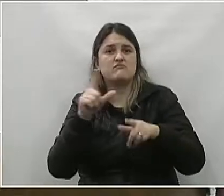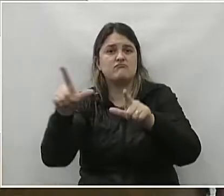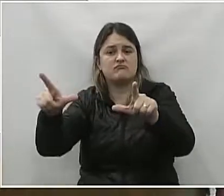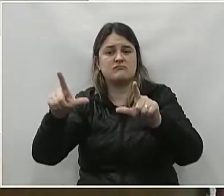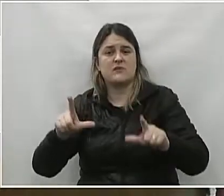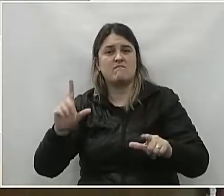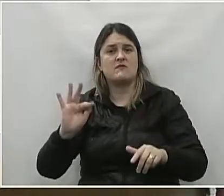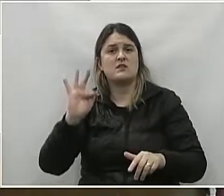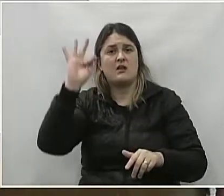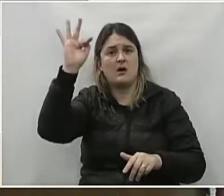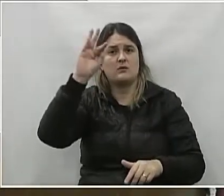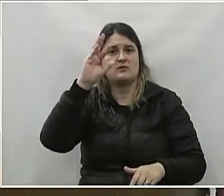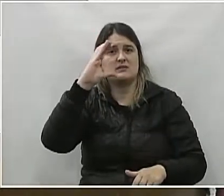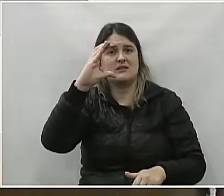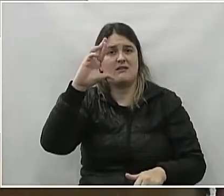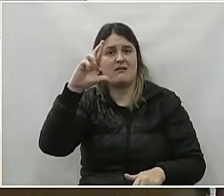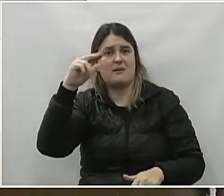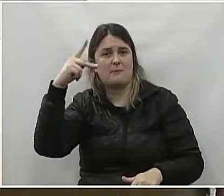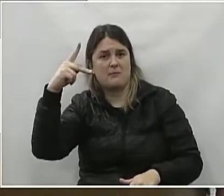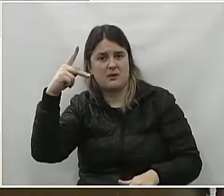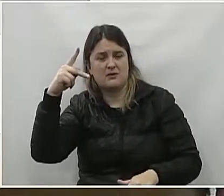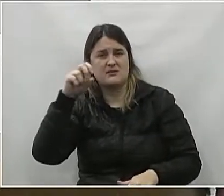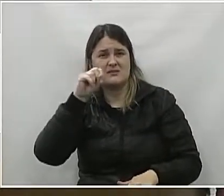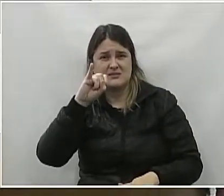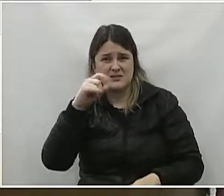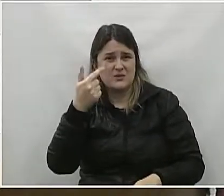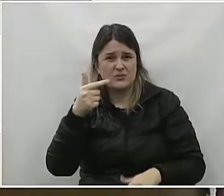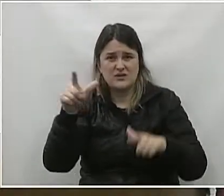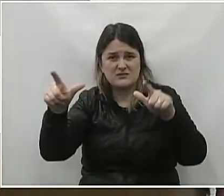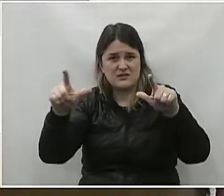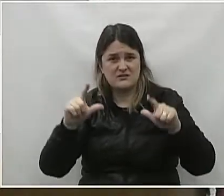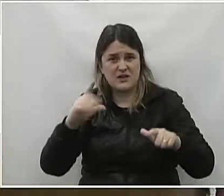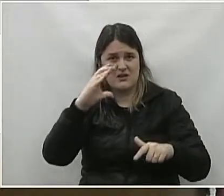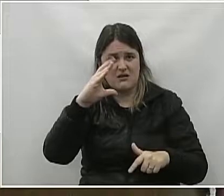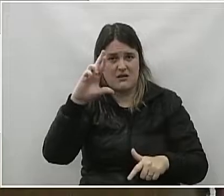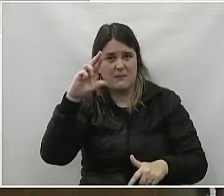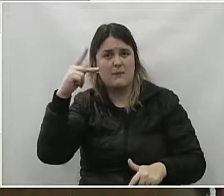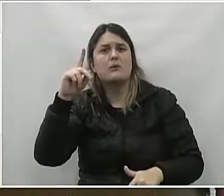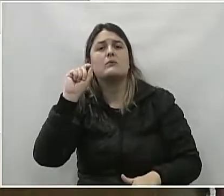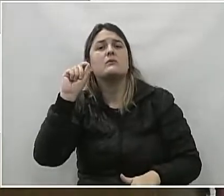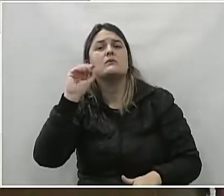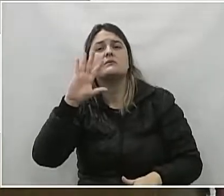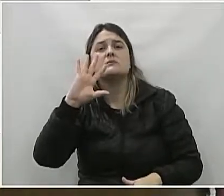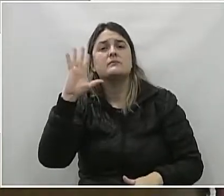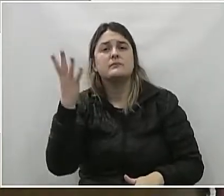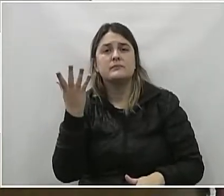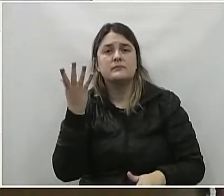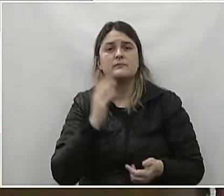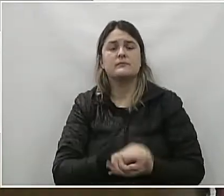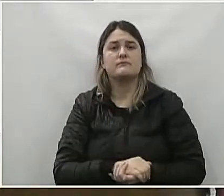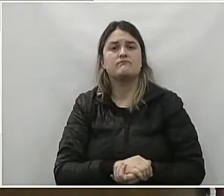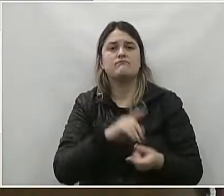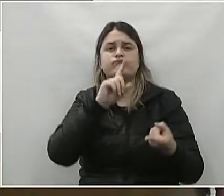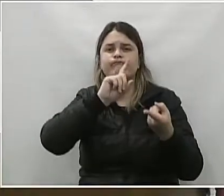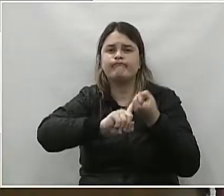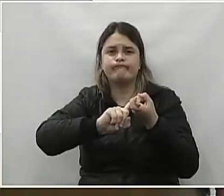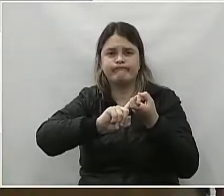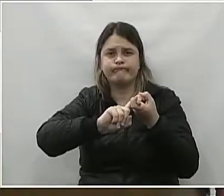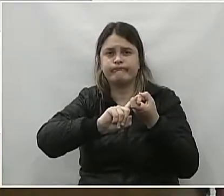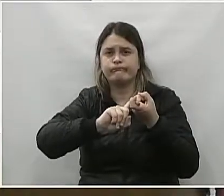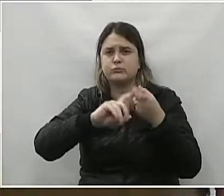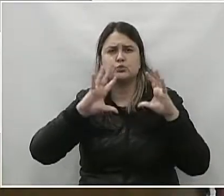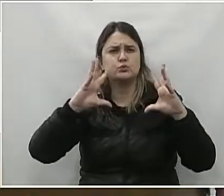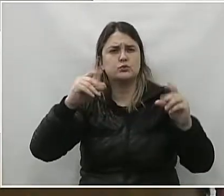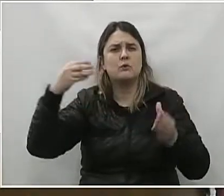certificado federal, a CRP. E se você não conseguir emitir essa CRP, o que acontece? Bloqueia-se